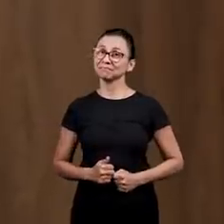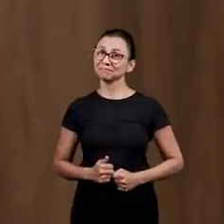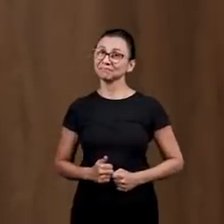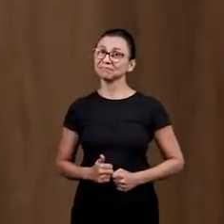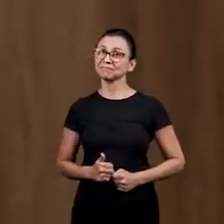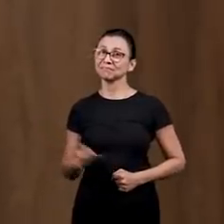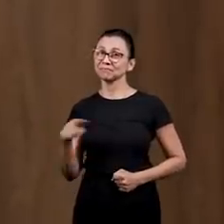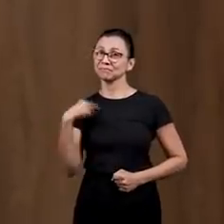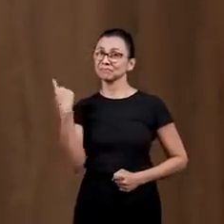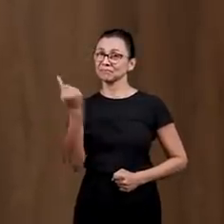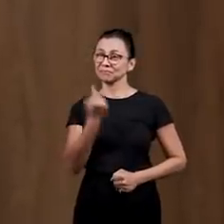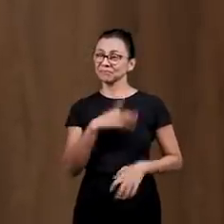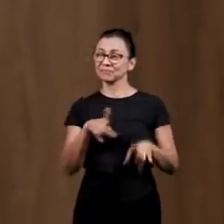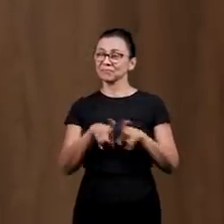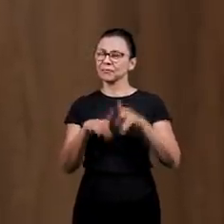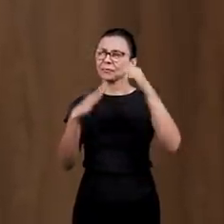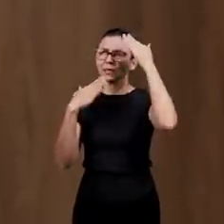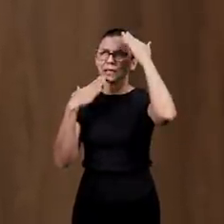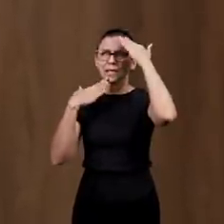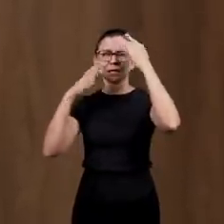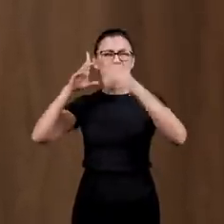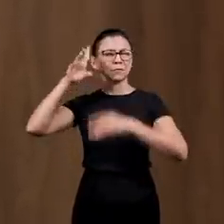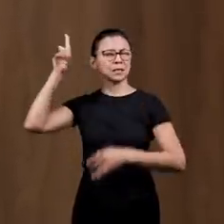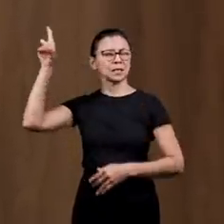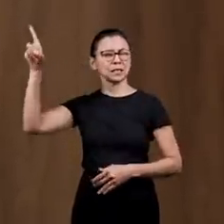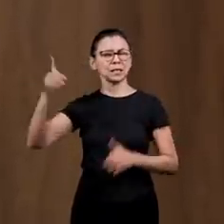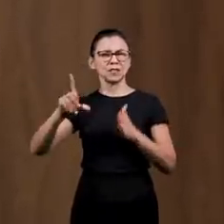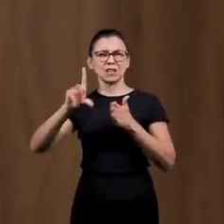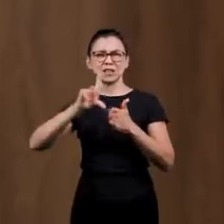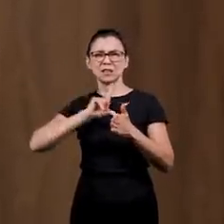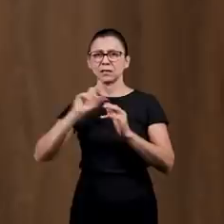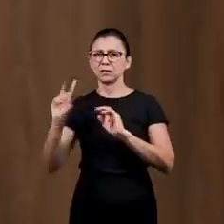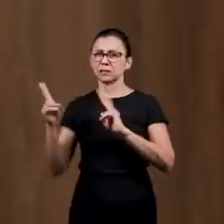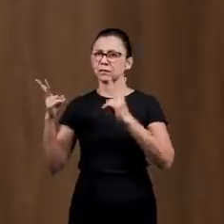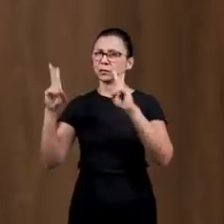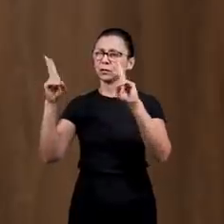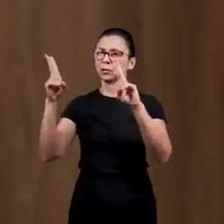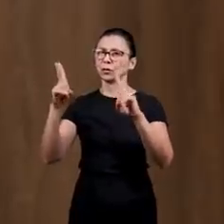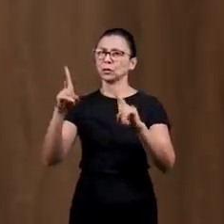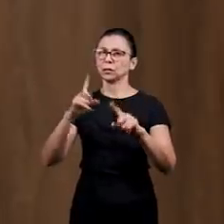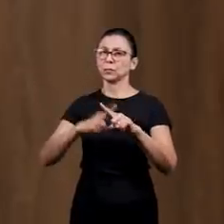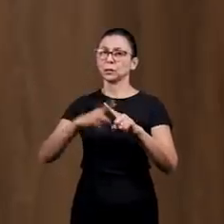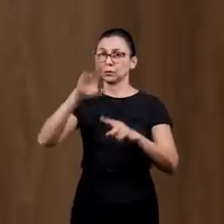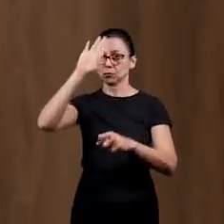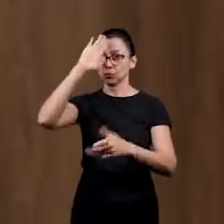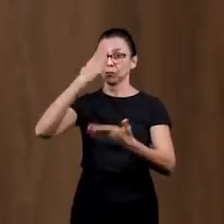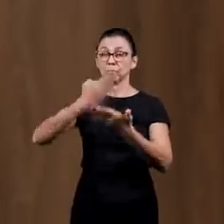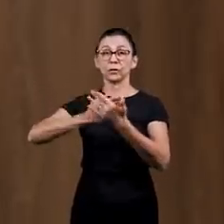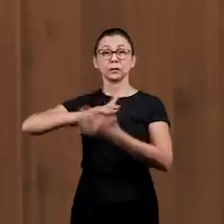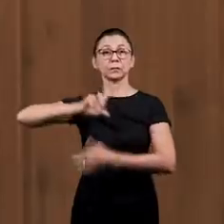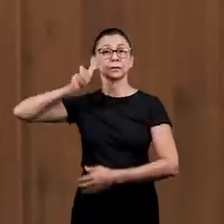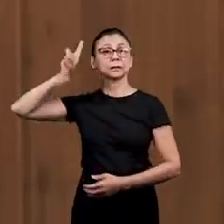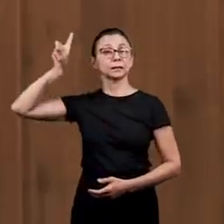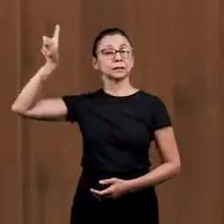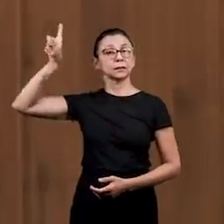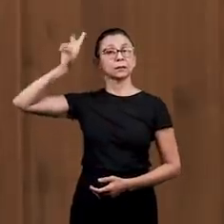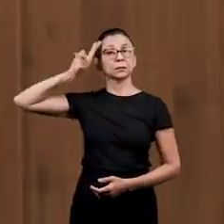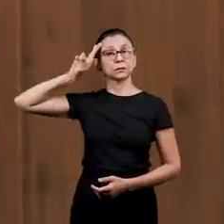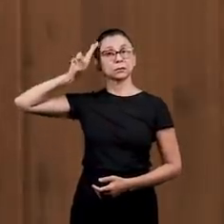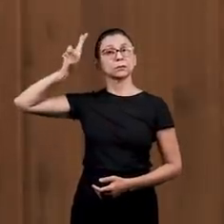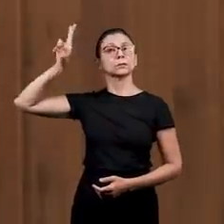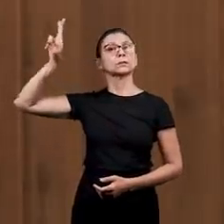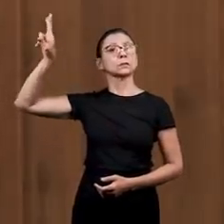Nós glorificamos ao Senhor mesmo antes de ter a vitória, porque nós confiamos nele. O